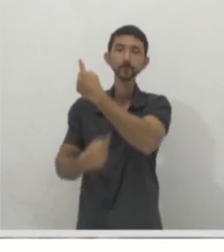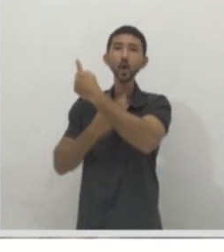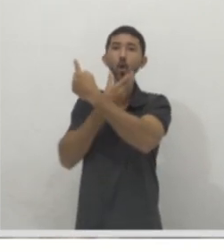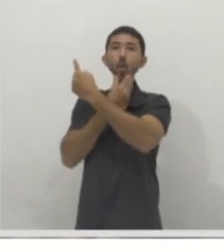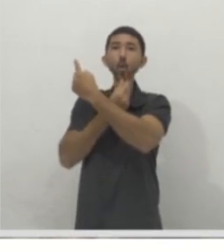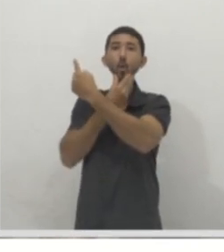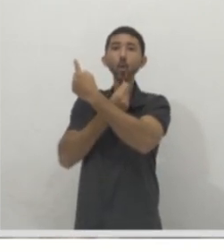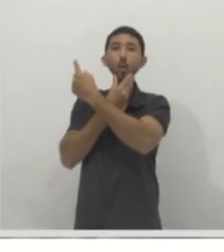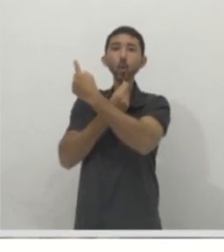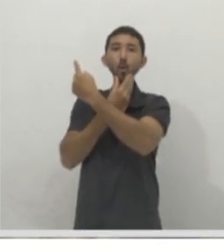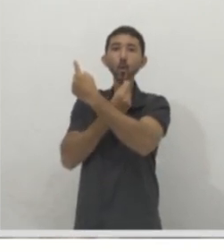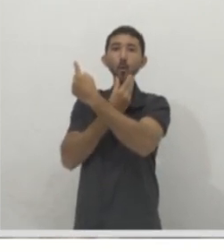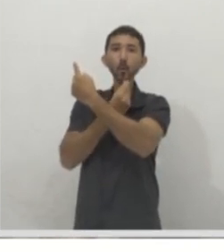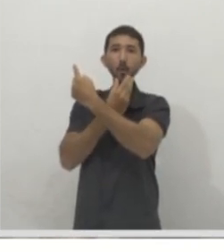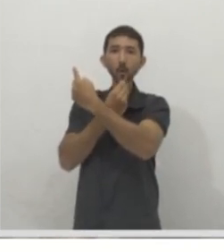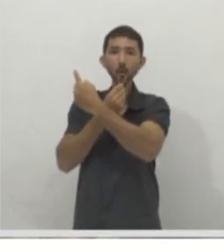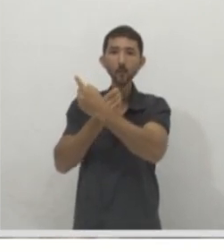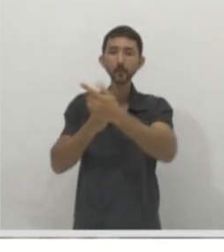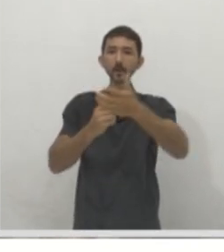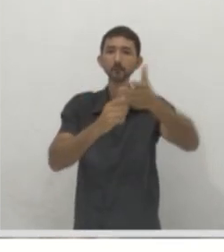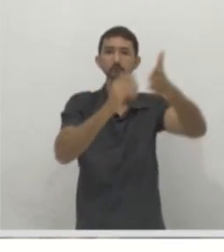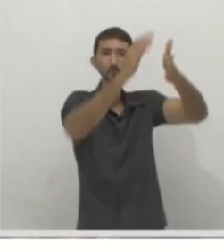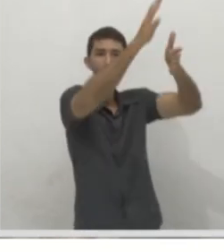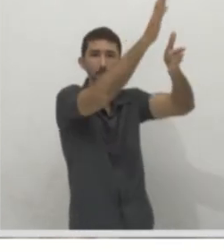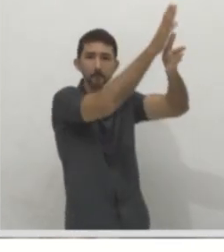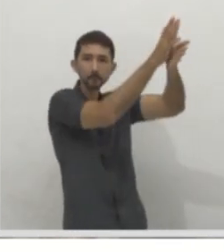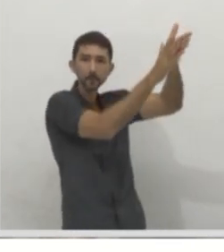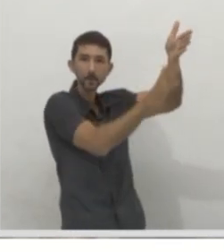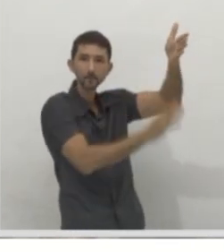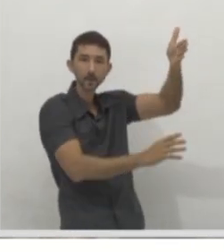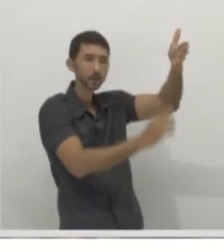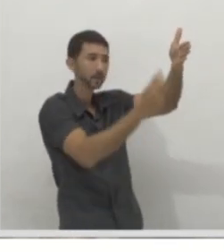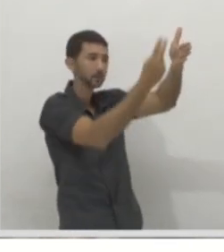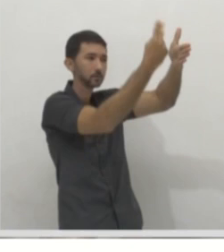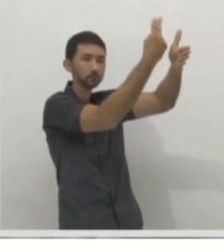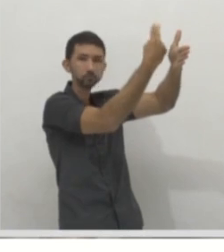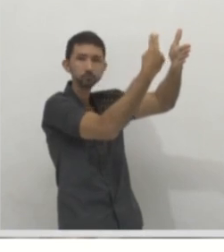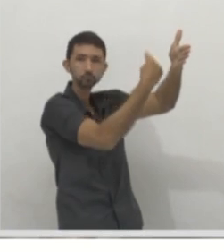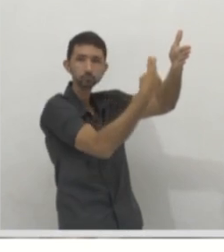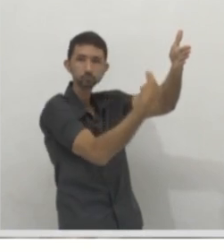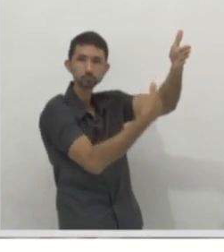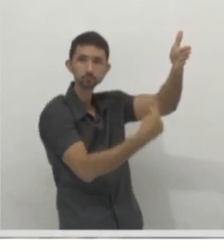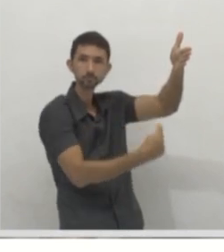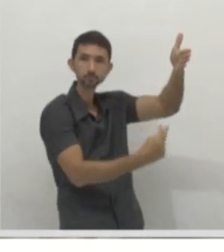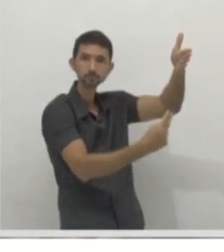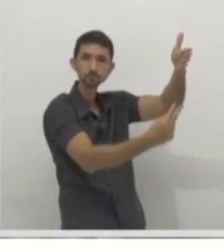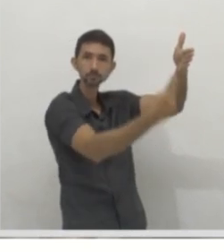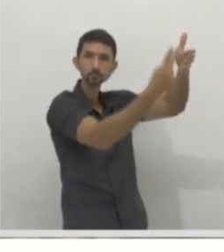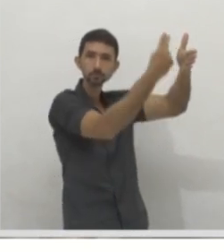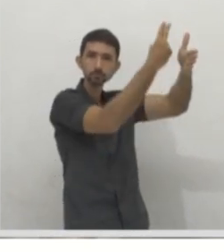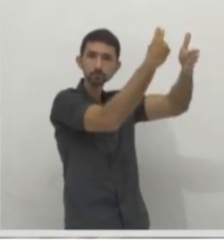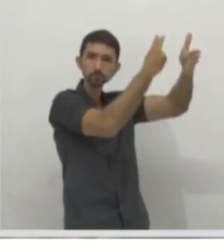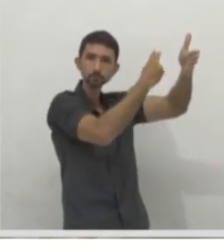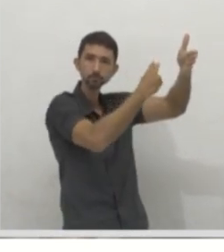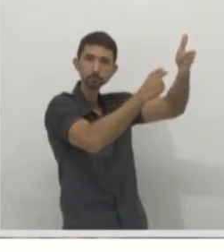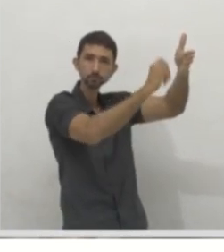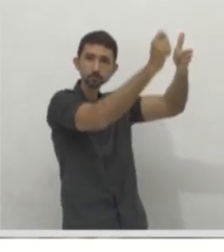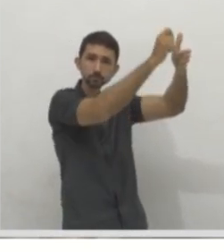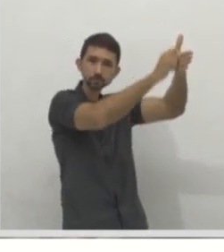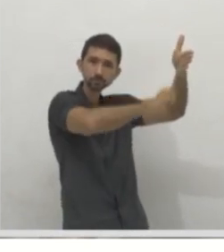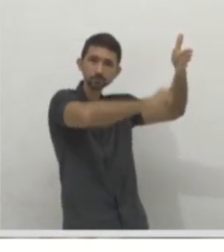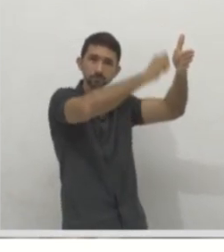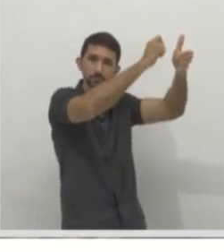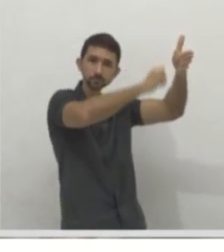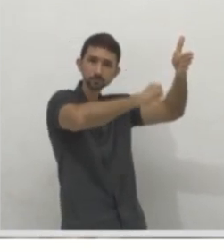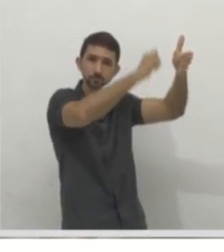das atividades e sentimentos desses seres humanos primitivos. A pessoa está lá riscando,